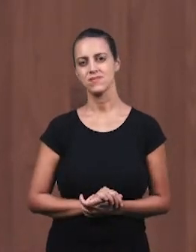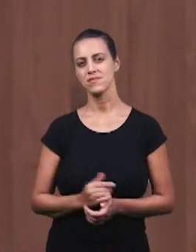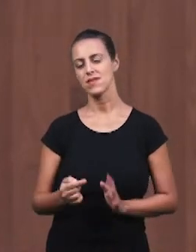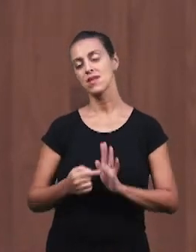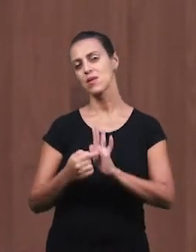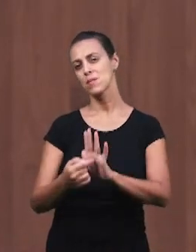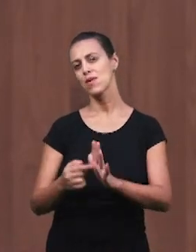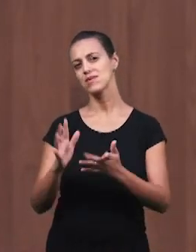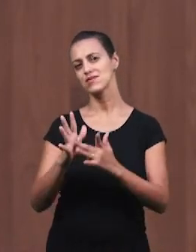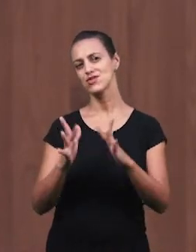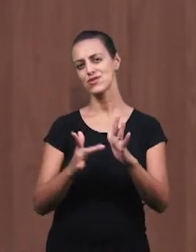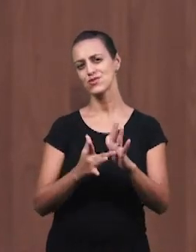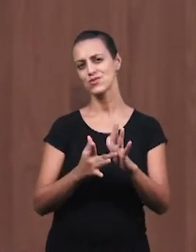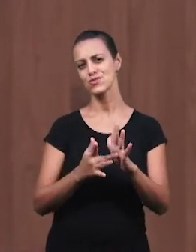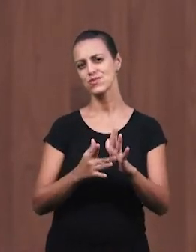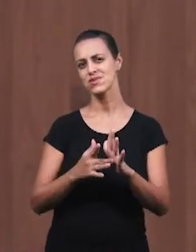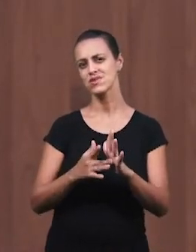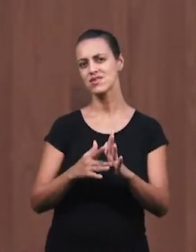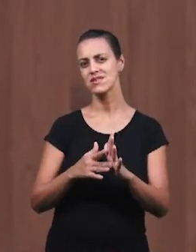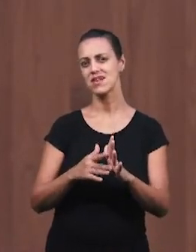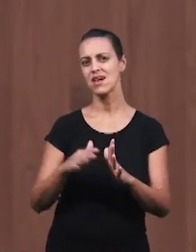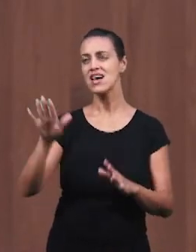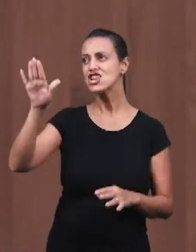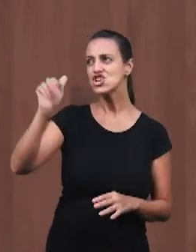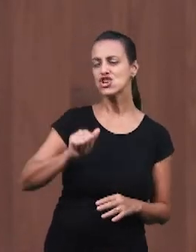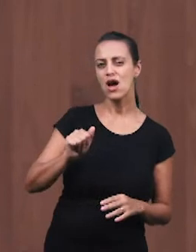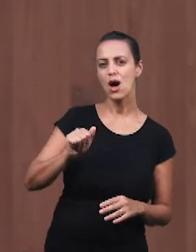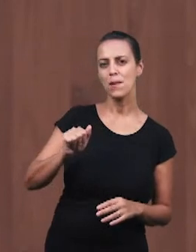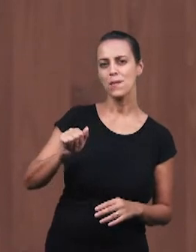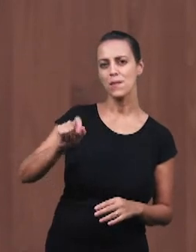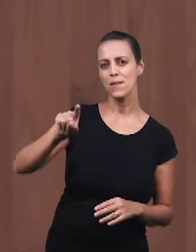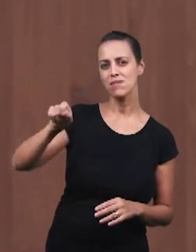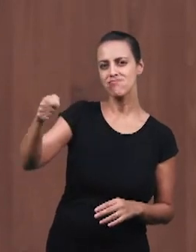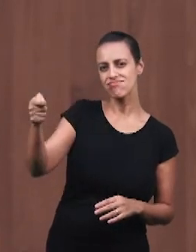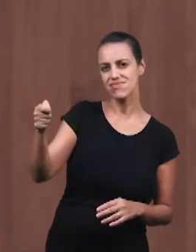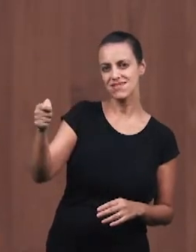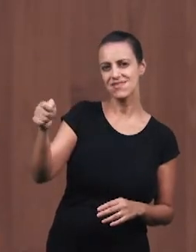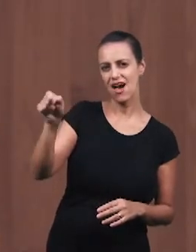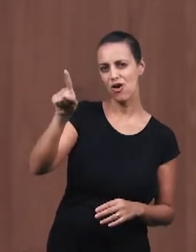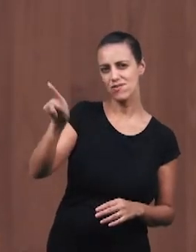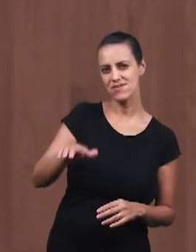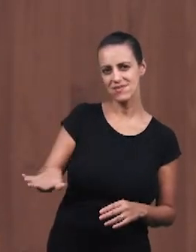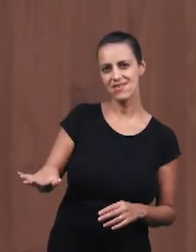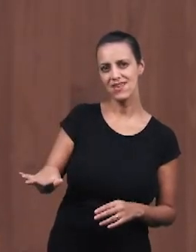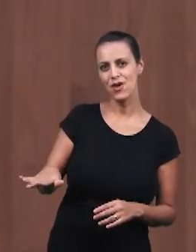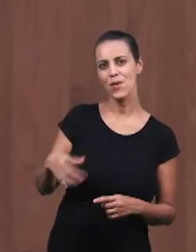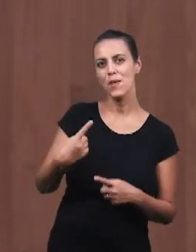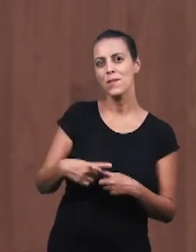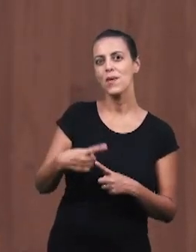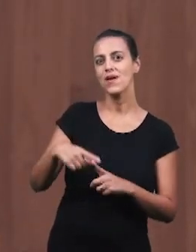na expressão ali do Senhor Jesus, quando ele chama Zaqueu pelo nome, ali a condição da